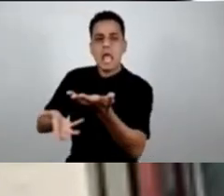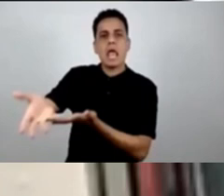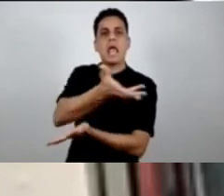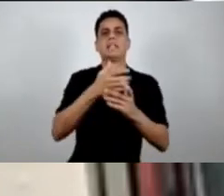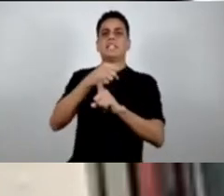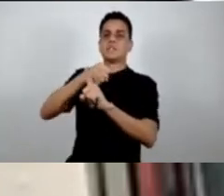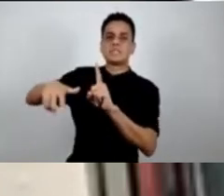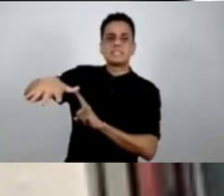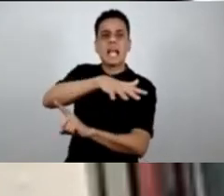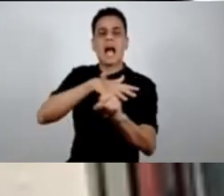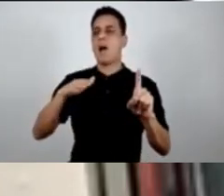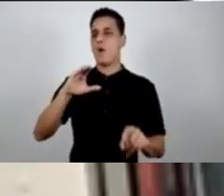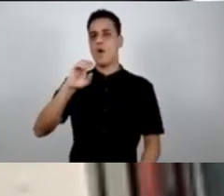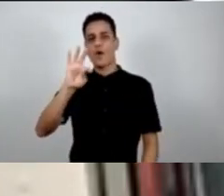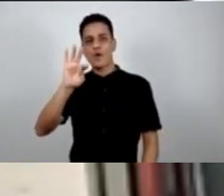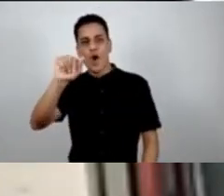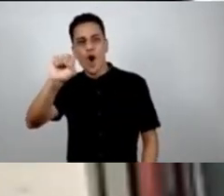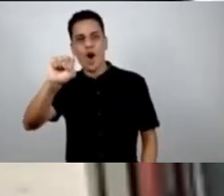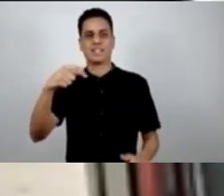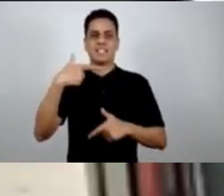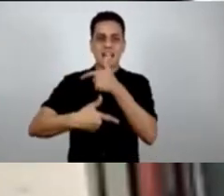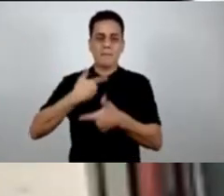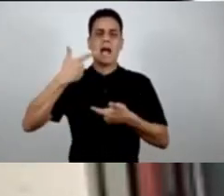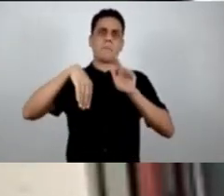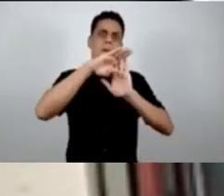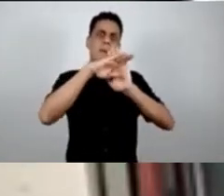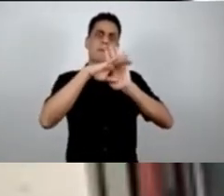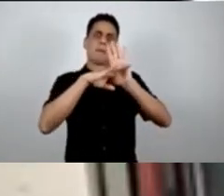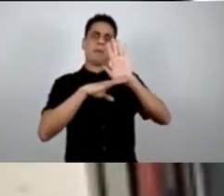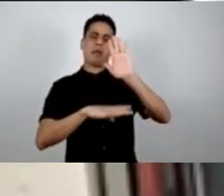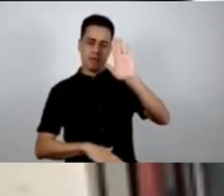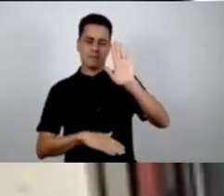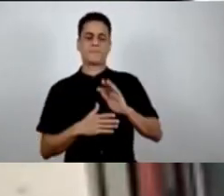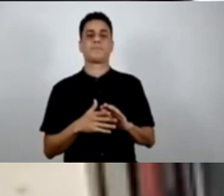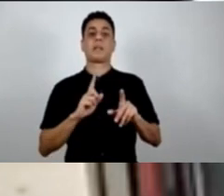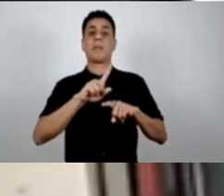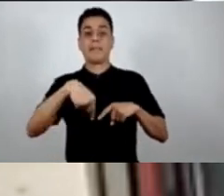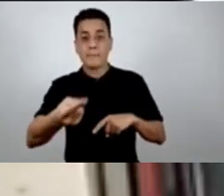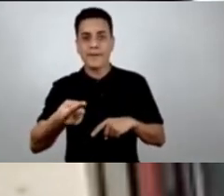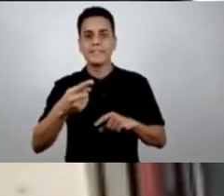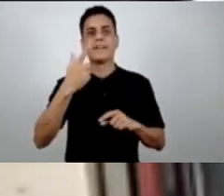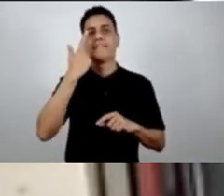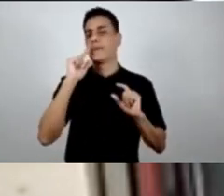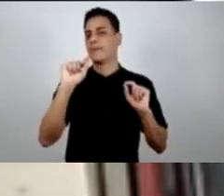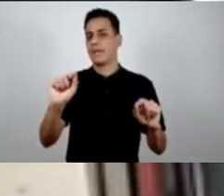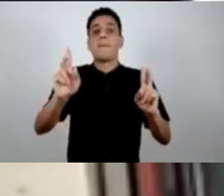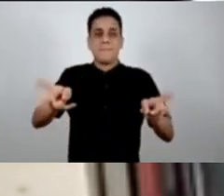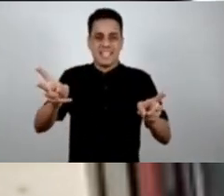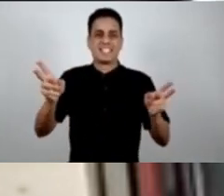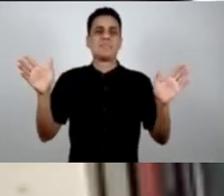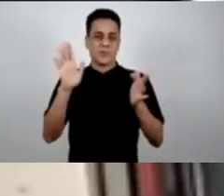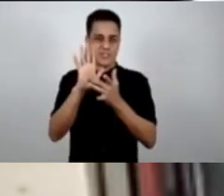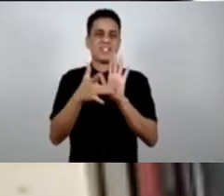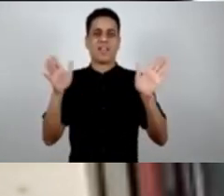sociais, cotas, ações afirmativas, etc. Claro que pouco tempo depois você tem o mesmo Cristo Redentor caindo